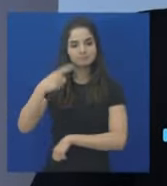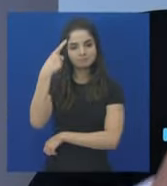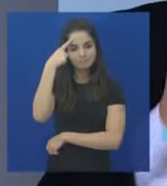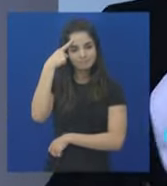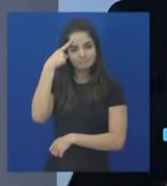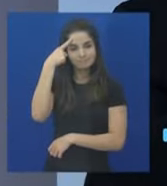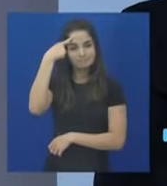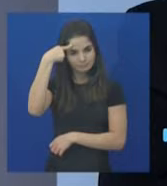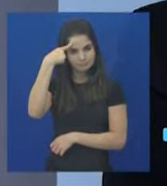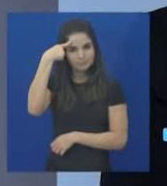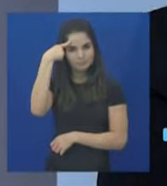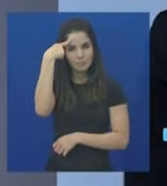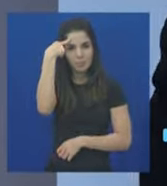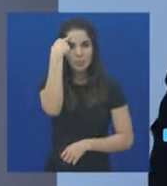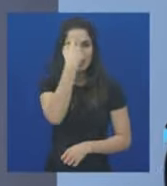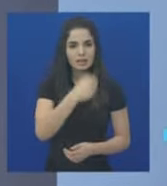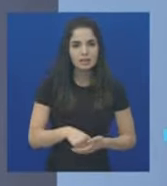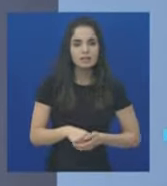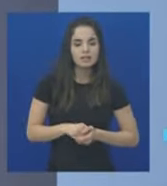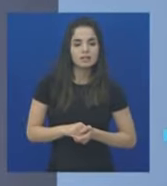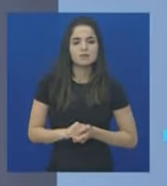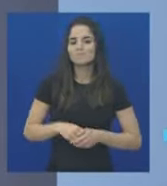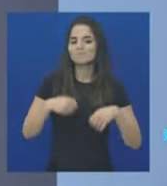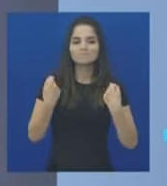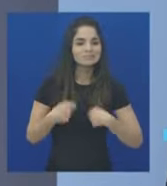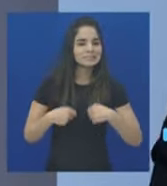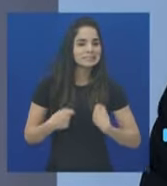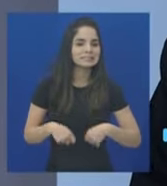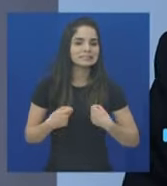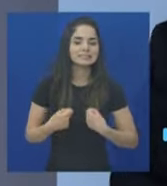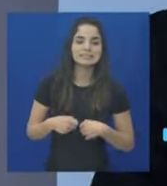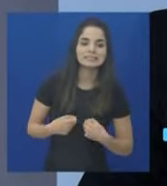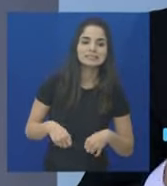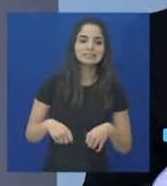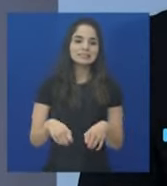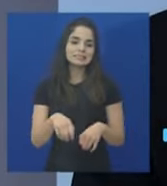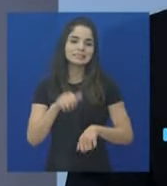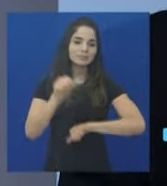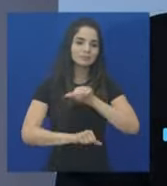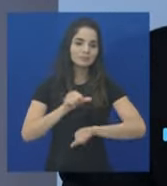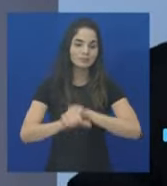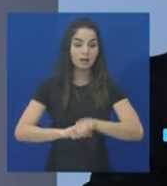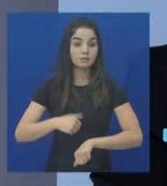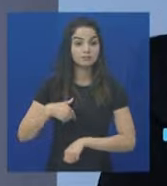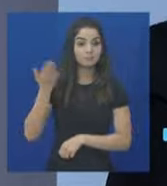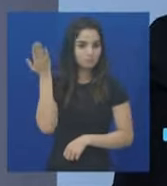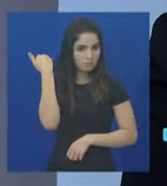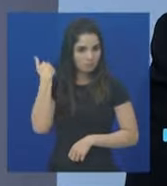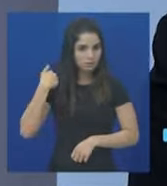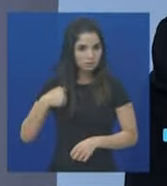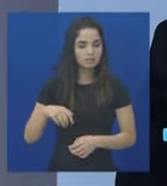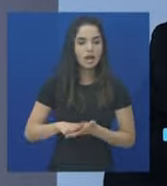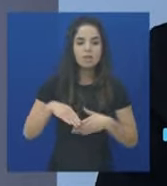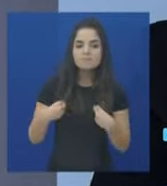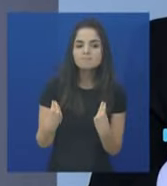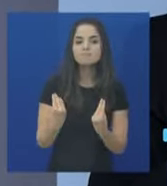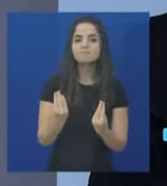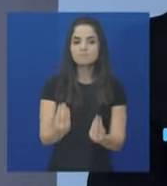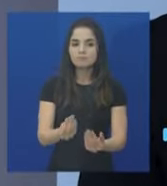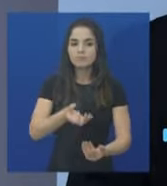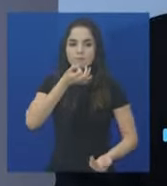de que os portos de saúde não podem ficar como estão no momento, sem medicamento. Na minha época, nós dávamos medicamento e